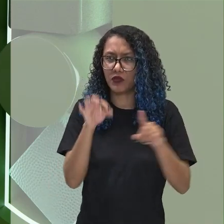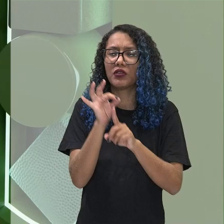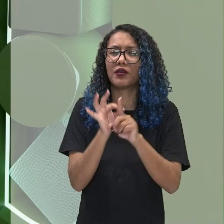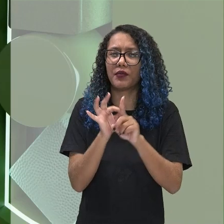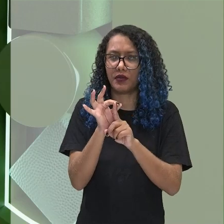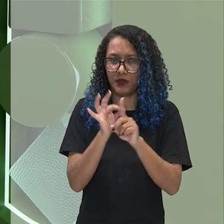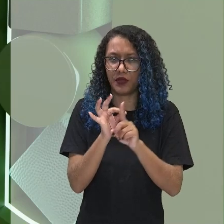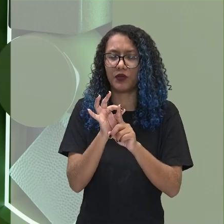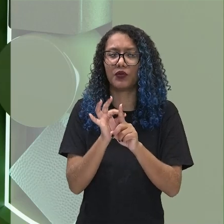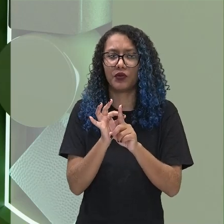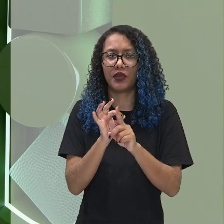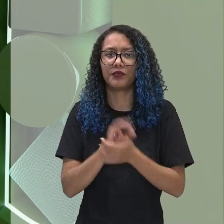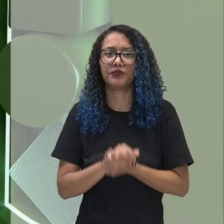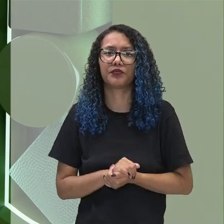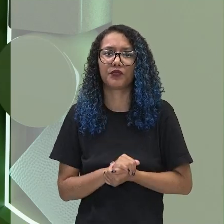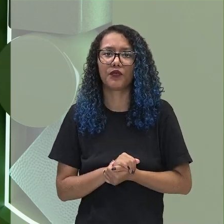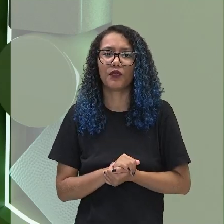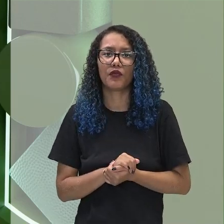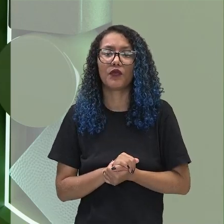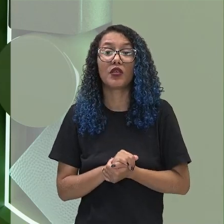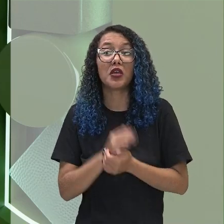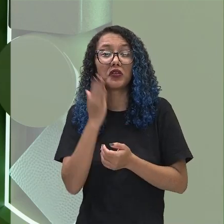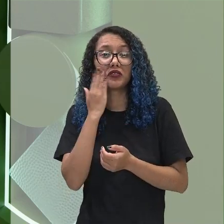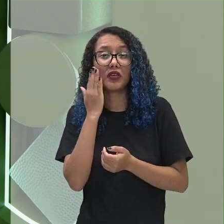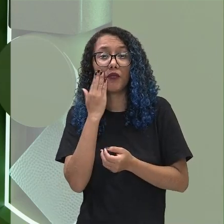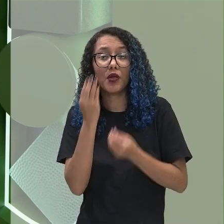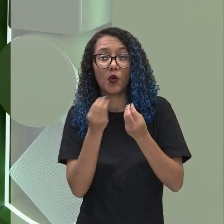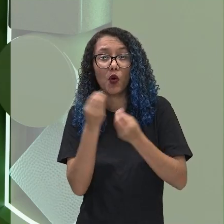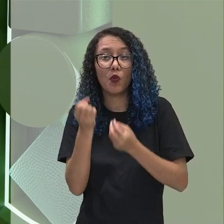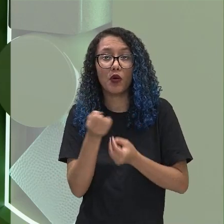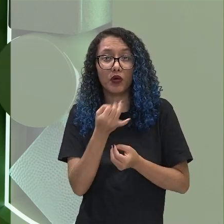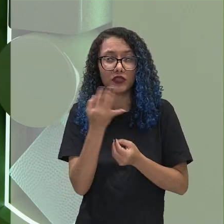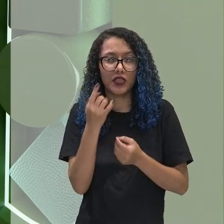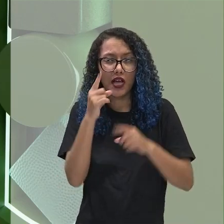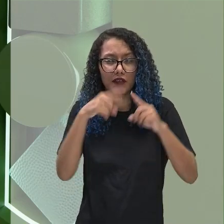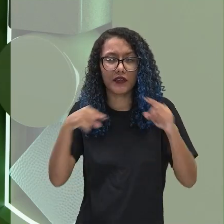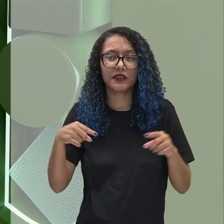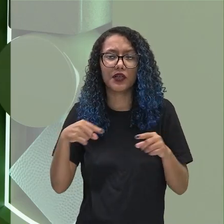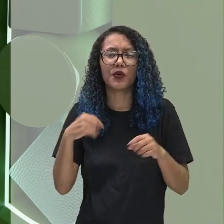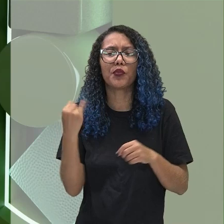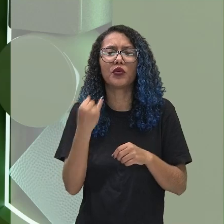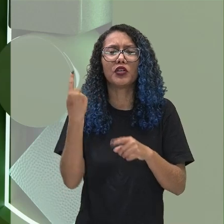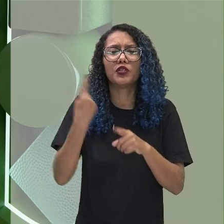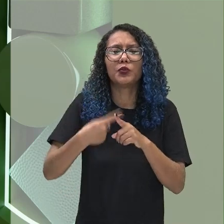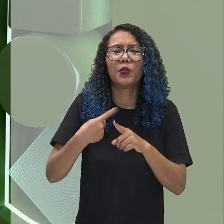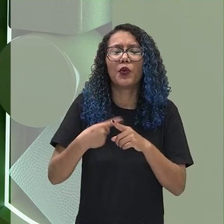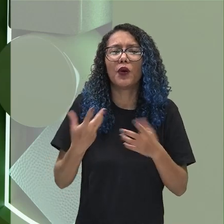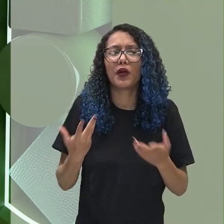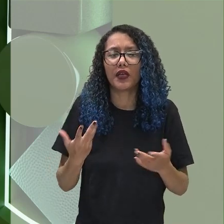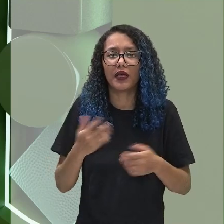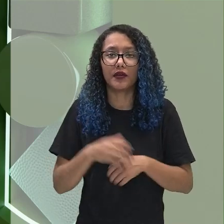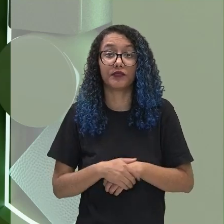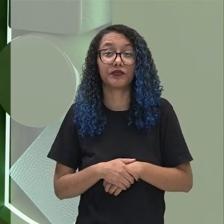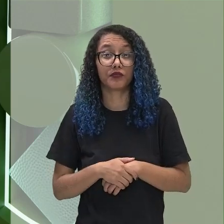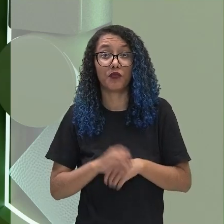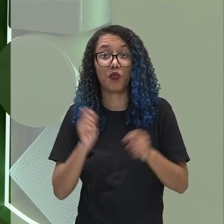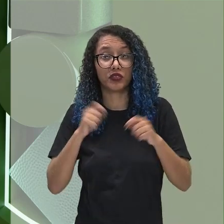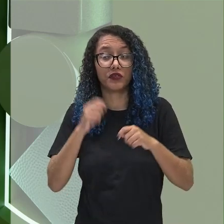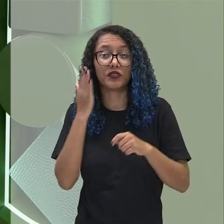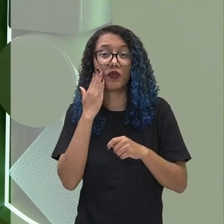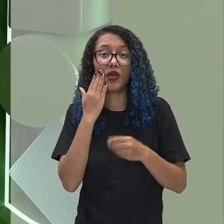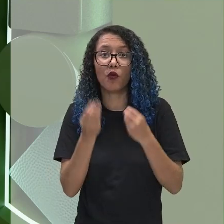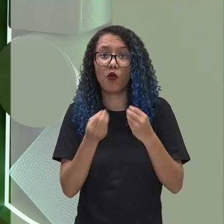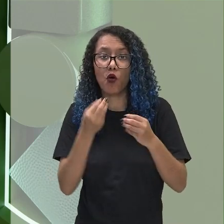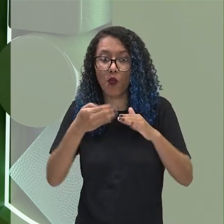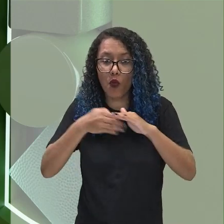nós aferirmos a temperatura, ela é importante por quê? Porque isso implica a conservação de alimentos, ou seja,